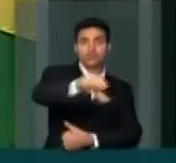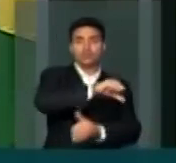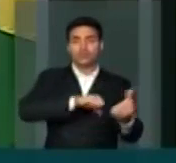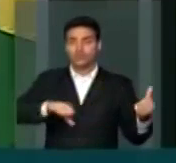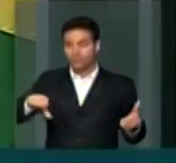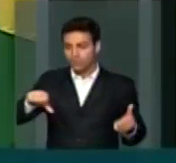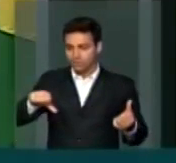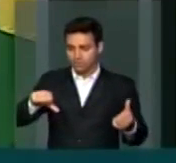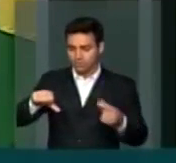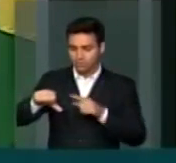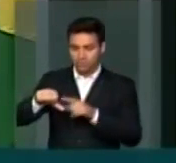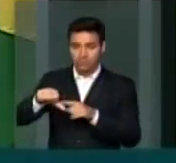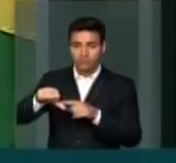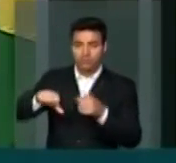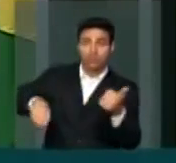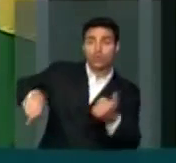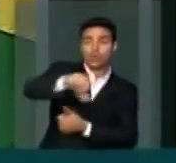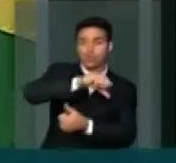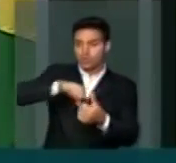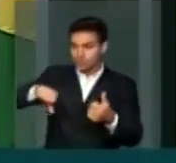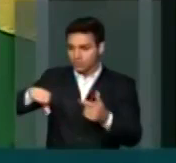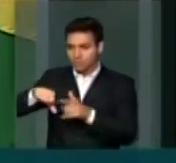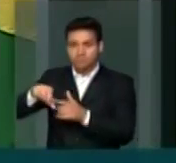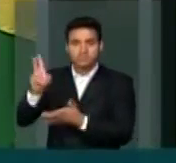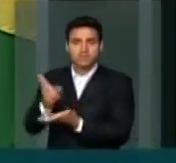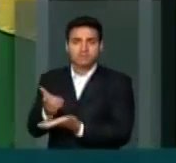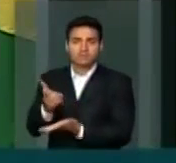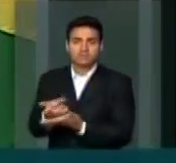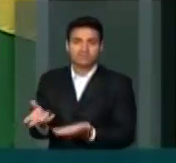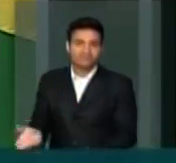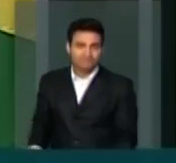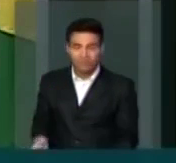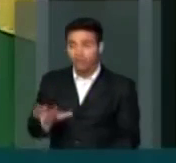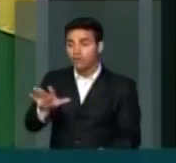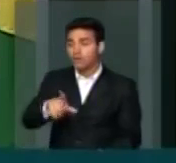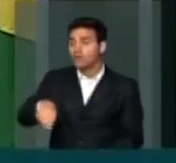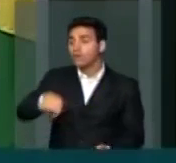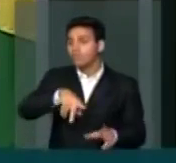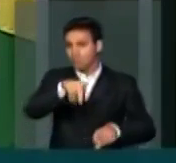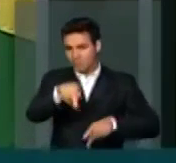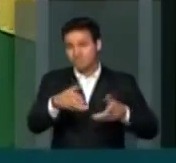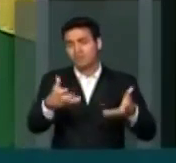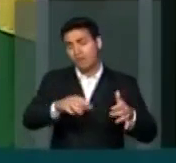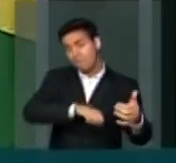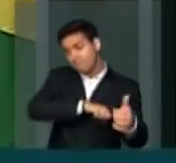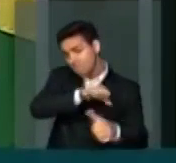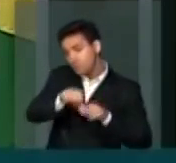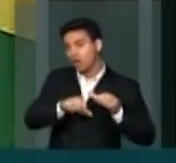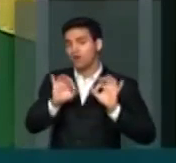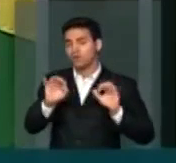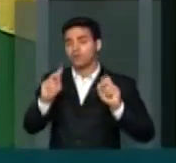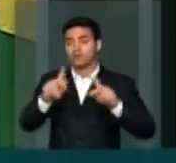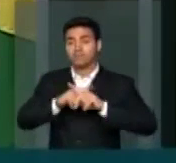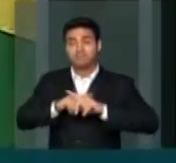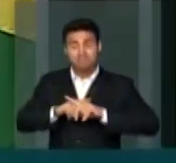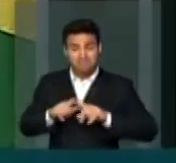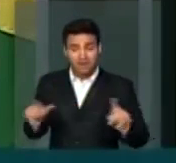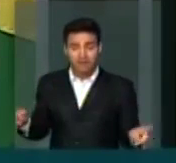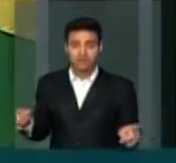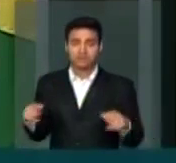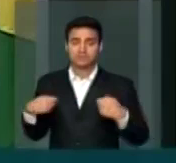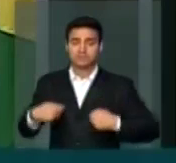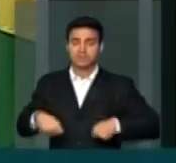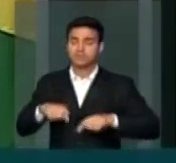de partida. A nação exige mudanças profundas, sim, mas que suplantem as disparidades entre